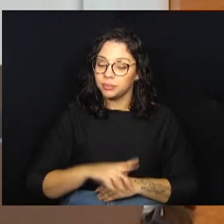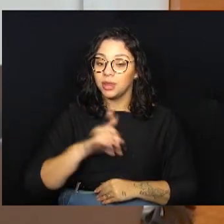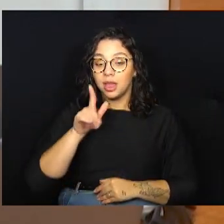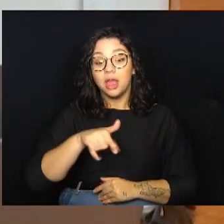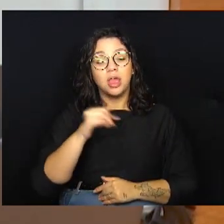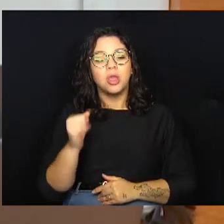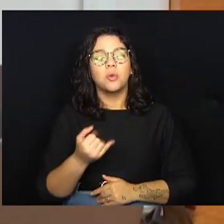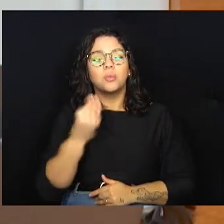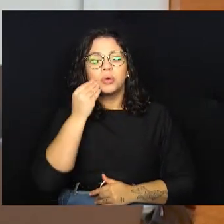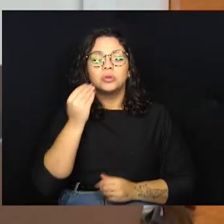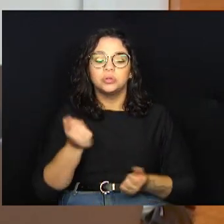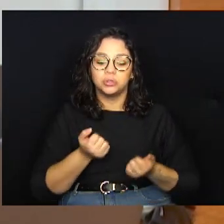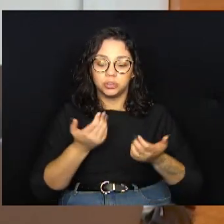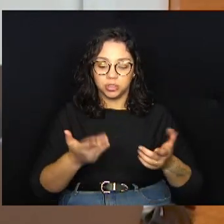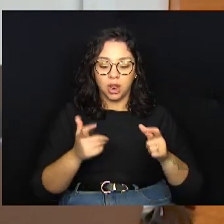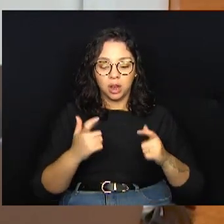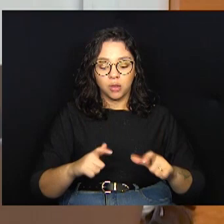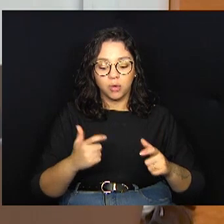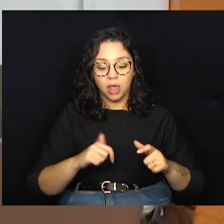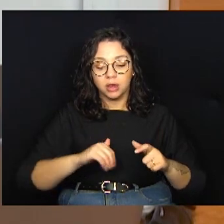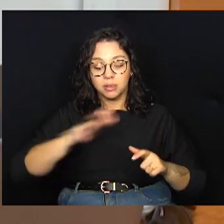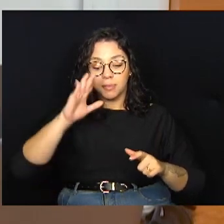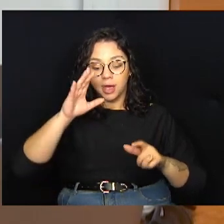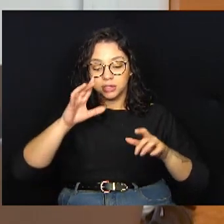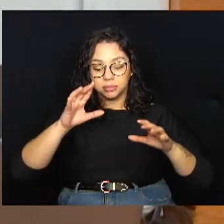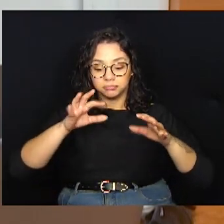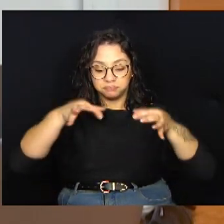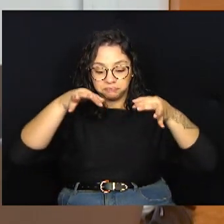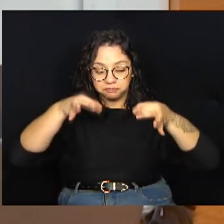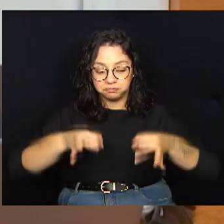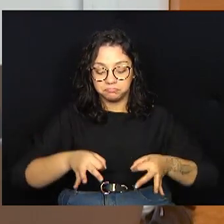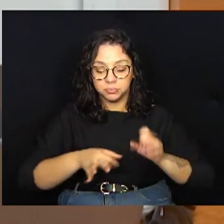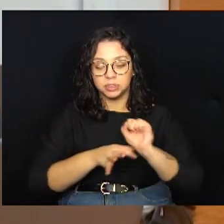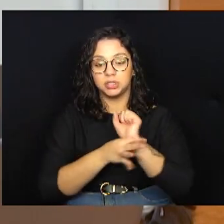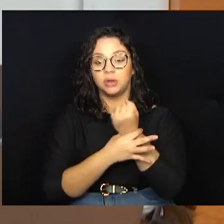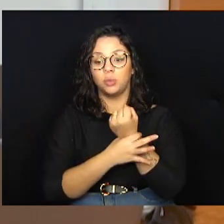de oferecer locais mais civilizados, mais seguros,